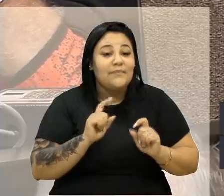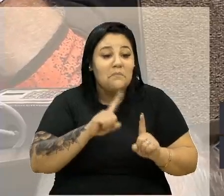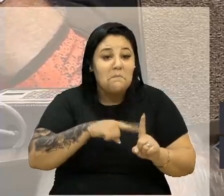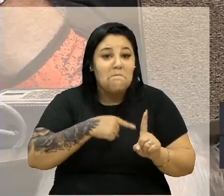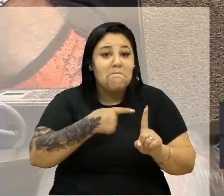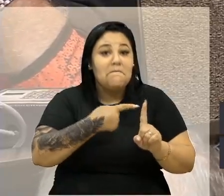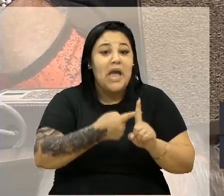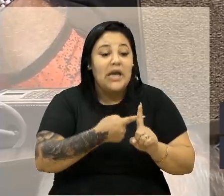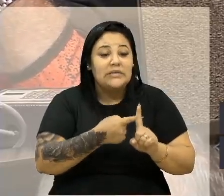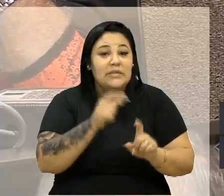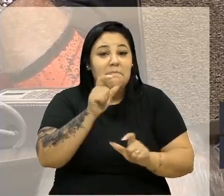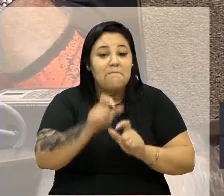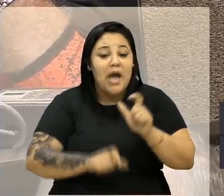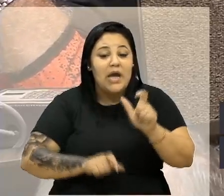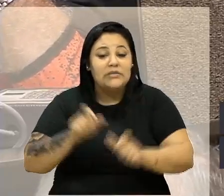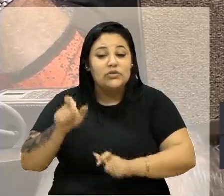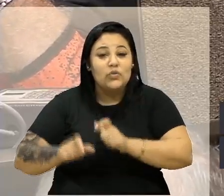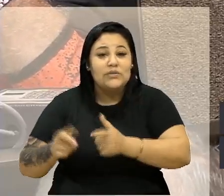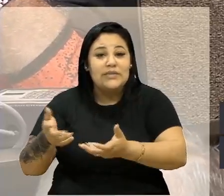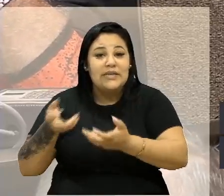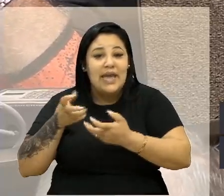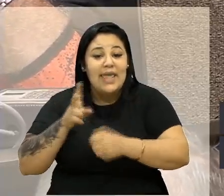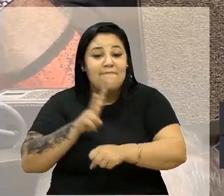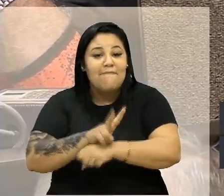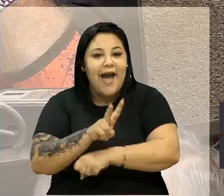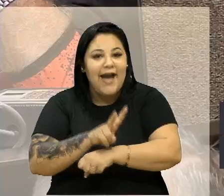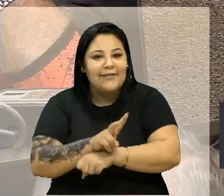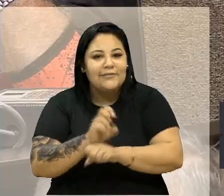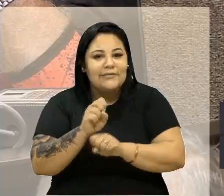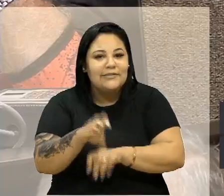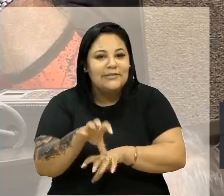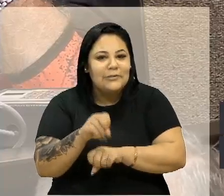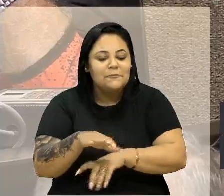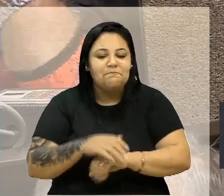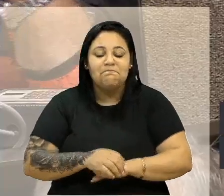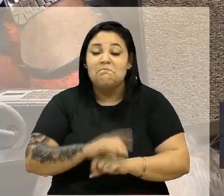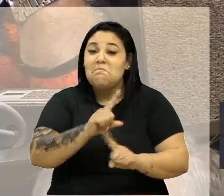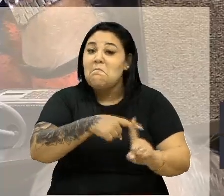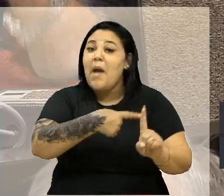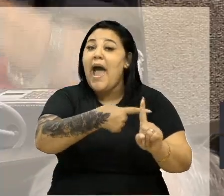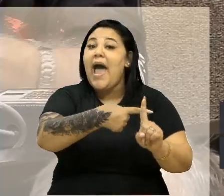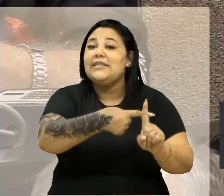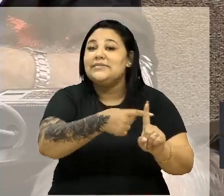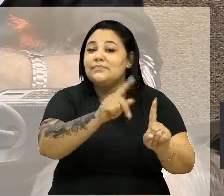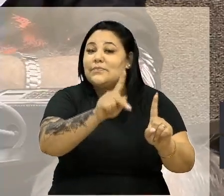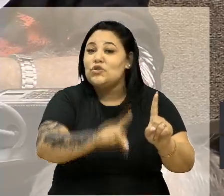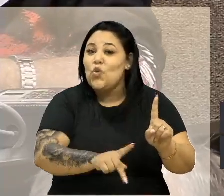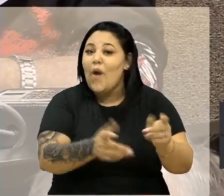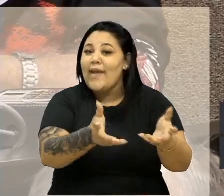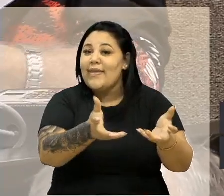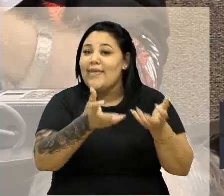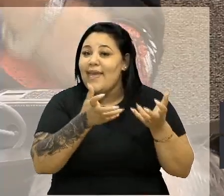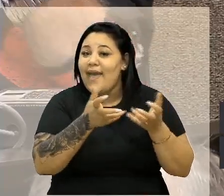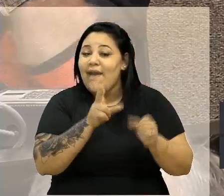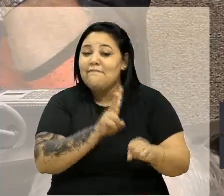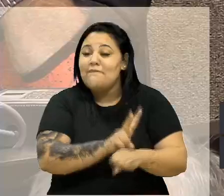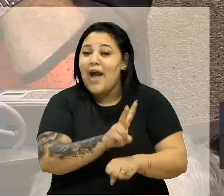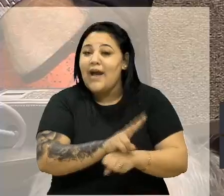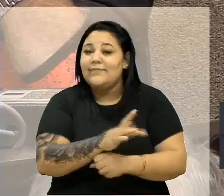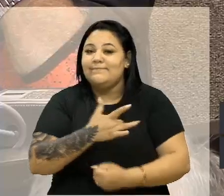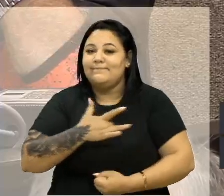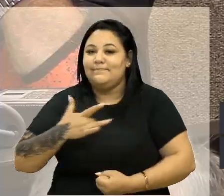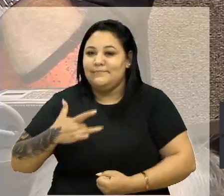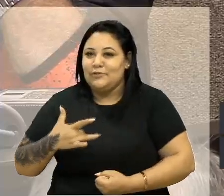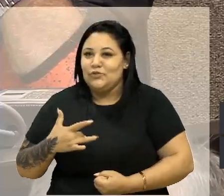Mais pessoas desejando vagas para a educação, mais pessoas desejando vagas para a